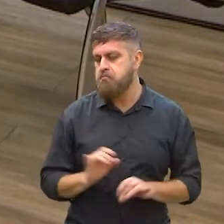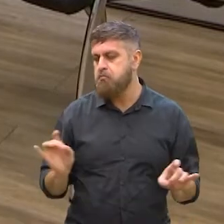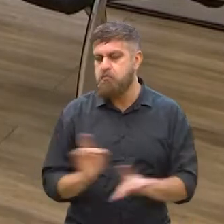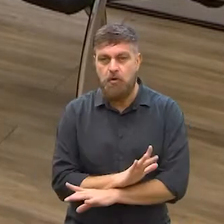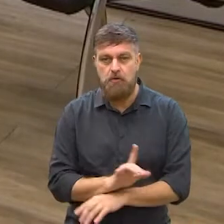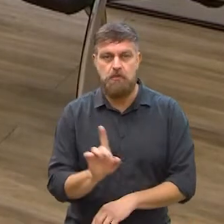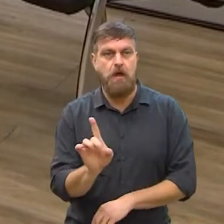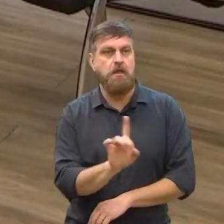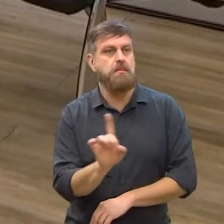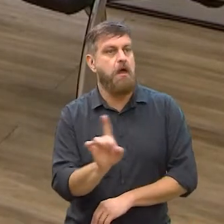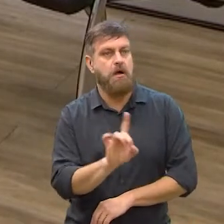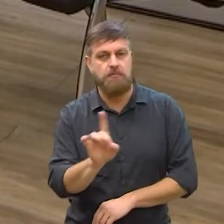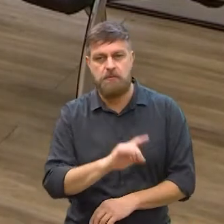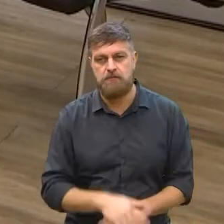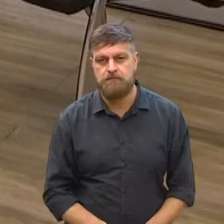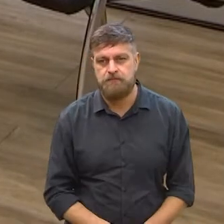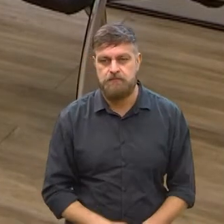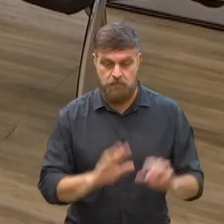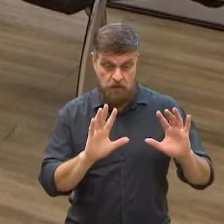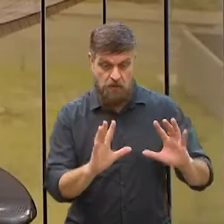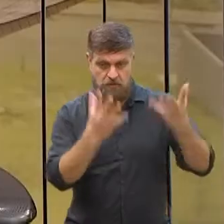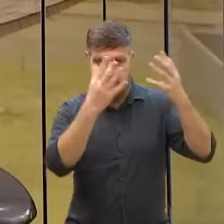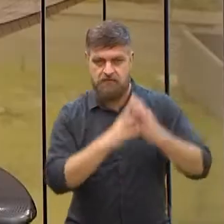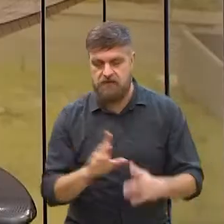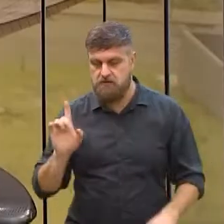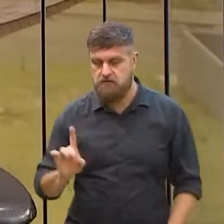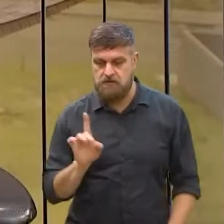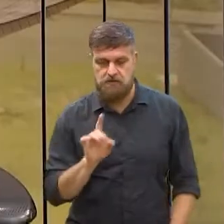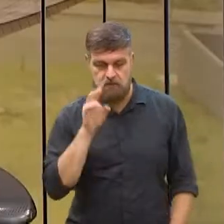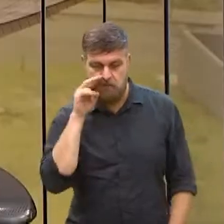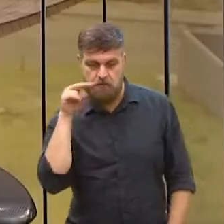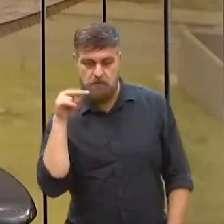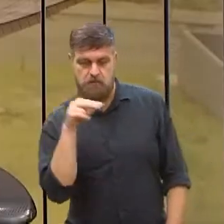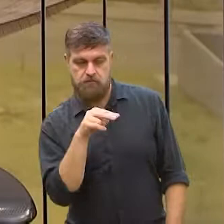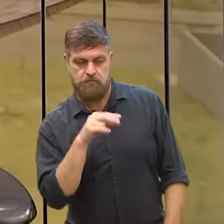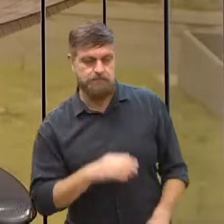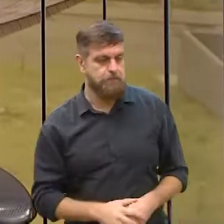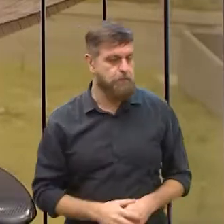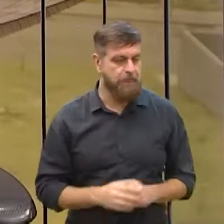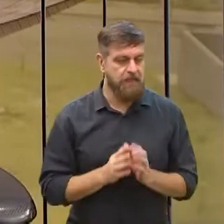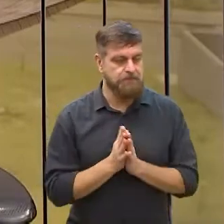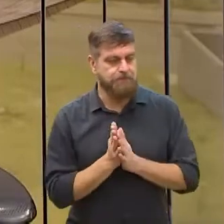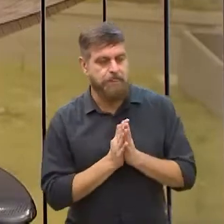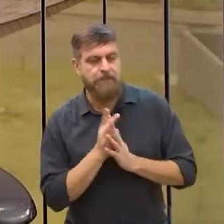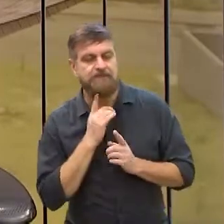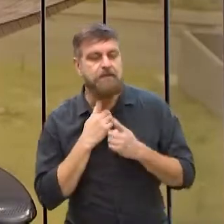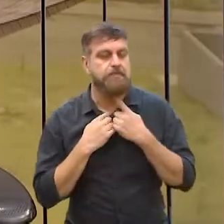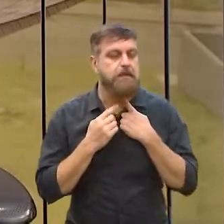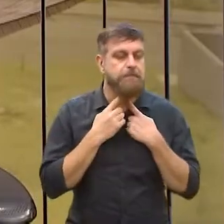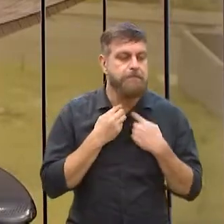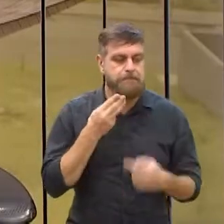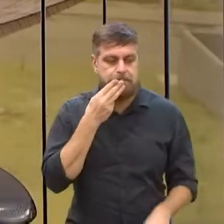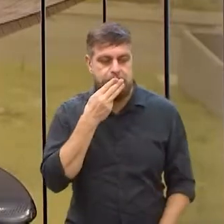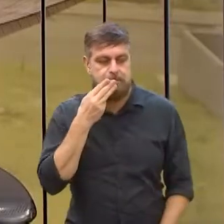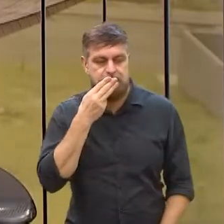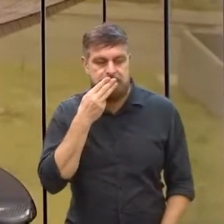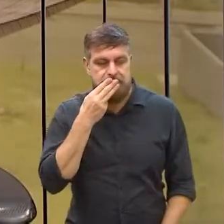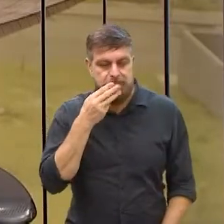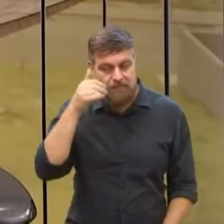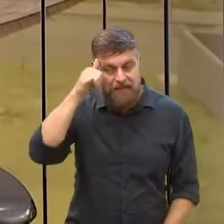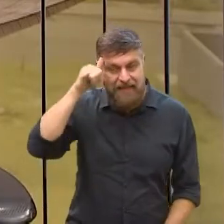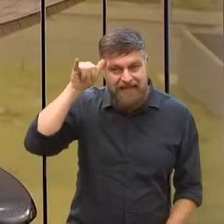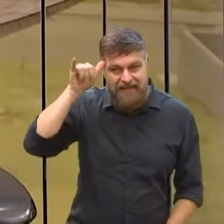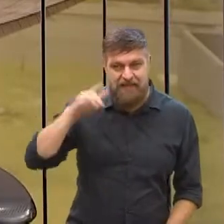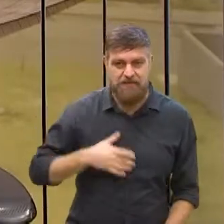assim. Não é. Eu chego numa festa, eu olho, se eu tô afim de comer um doce hoje, então eu não como salgado, eu vou